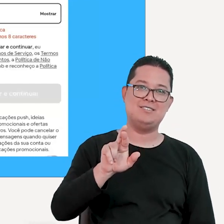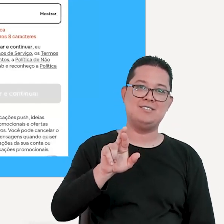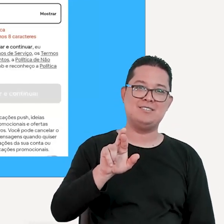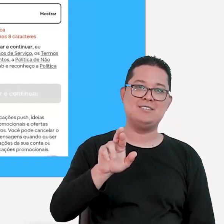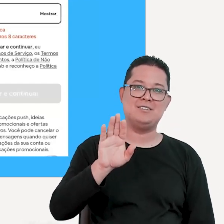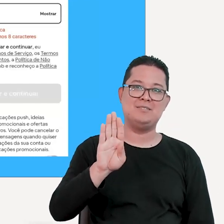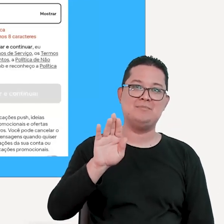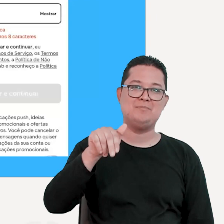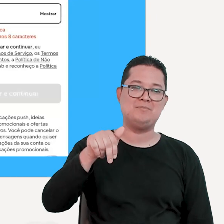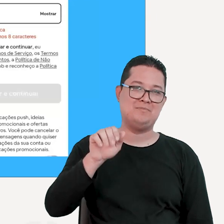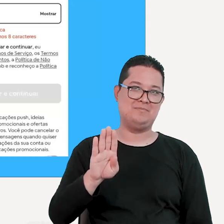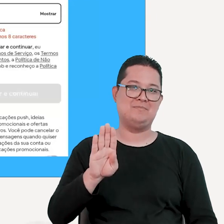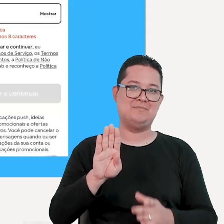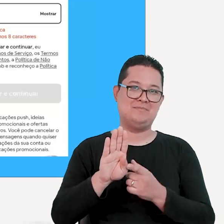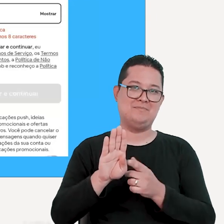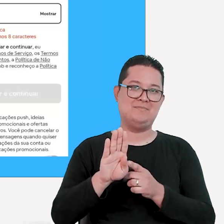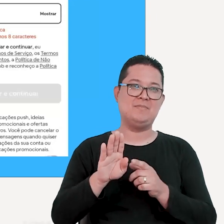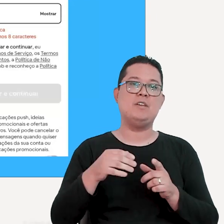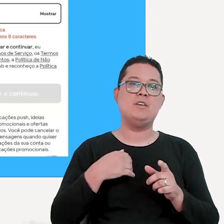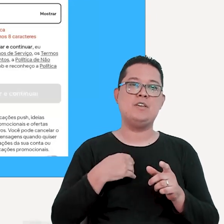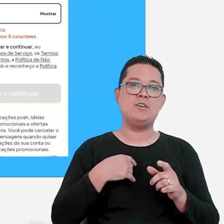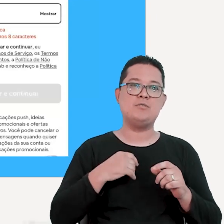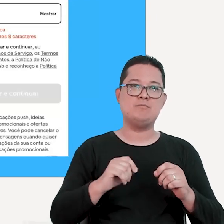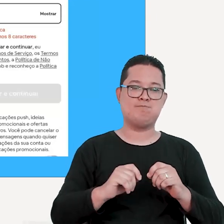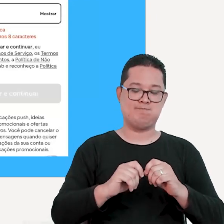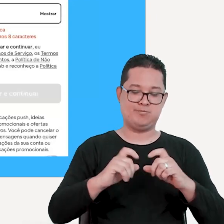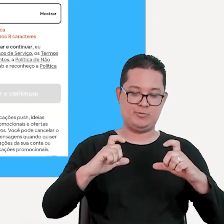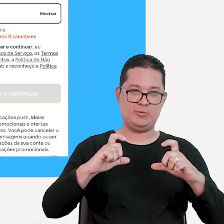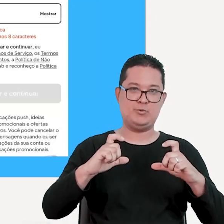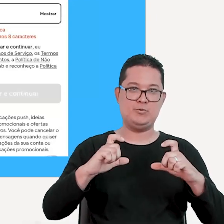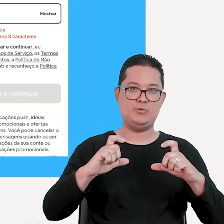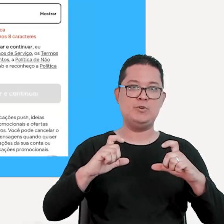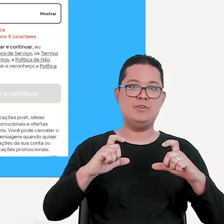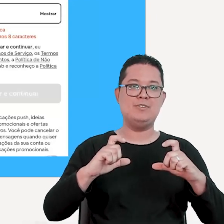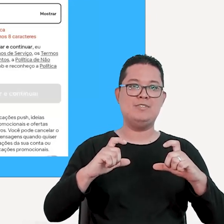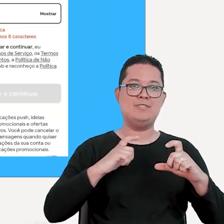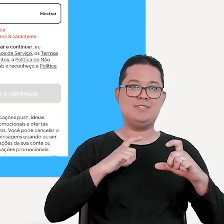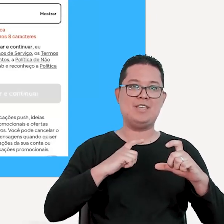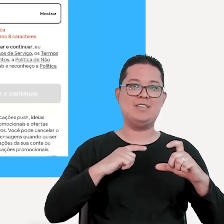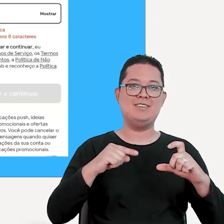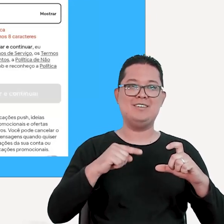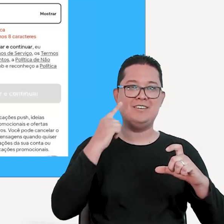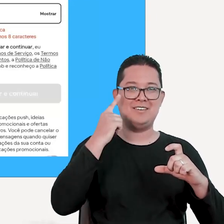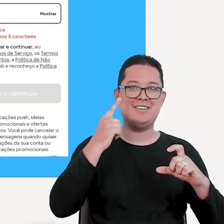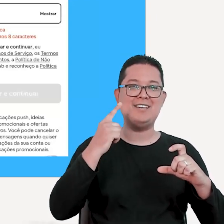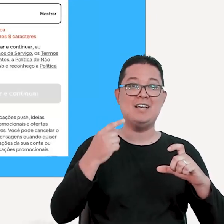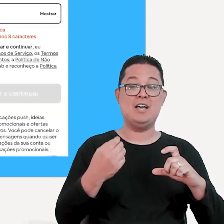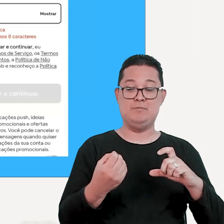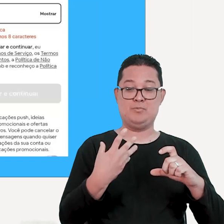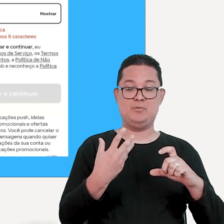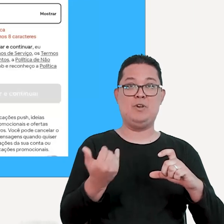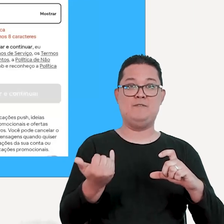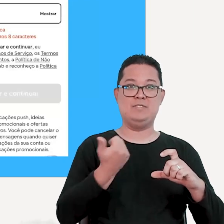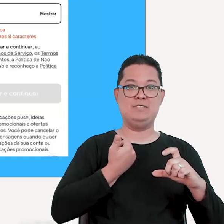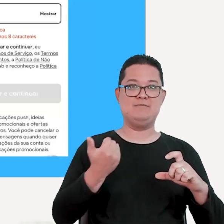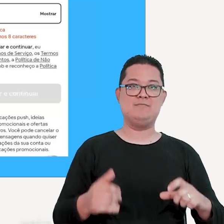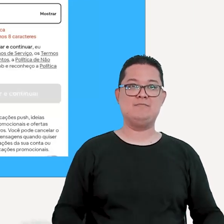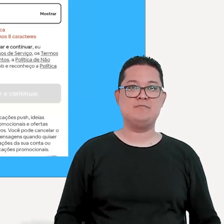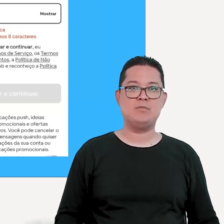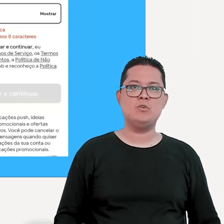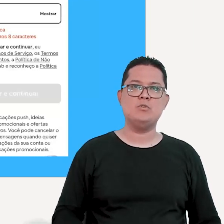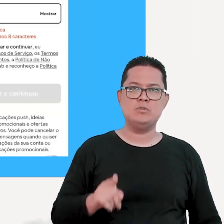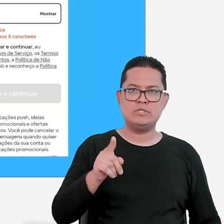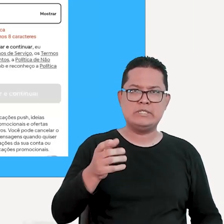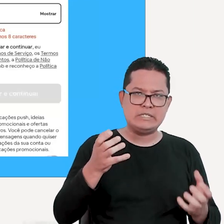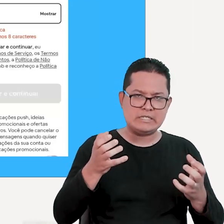pop-up que eu estou tentando sair da minha conta, porque eu estava logada, e nesse pop-up tem a seguinte mensagem: tem